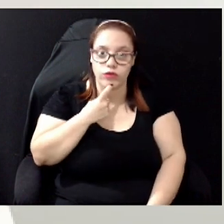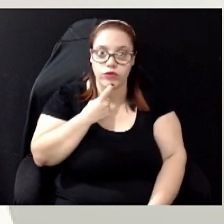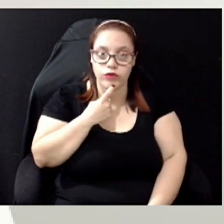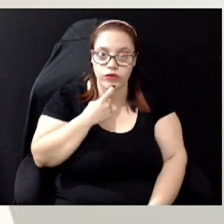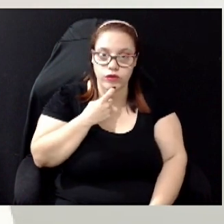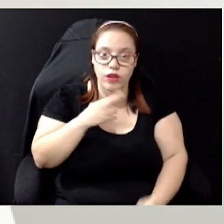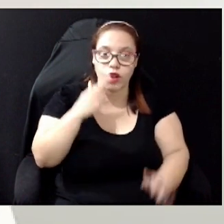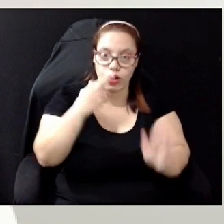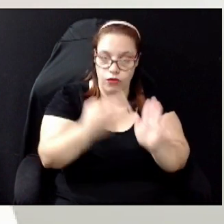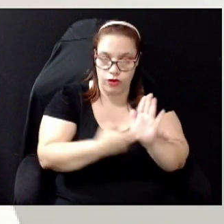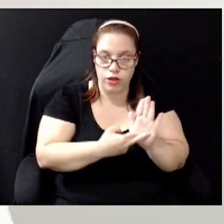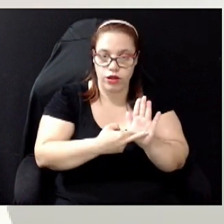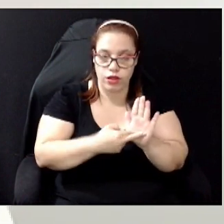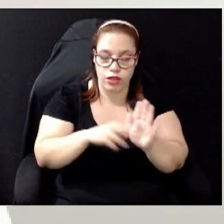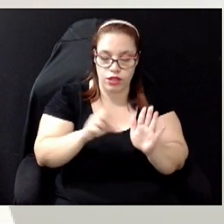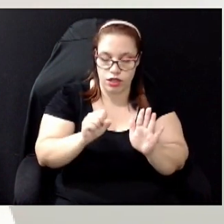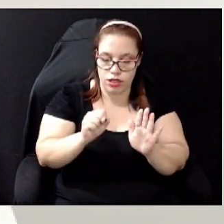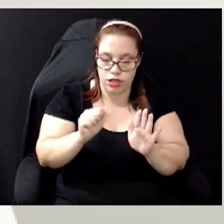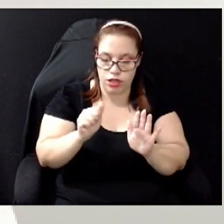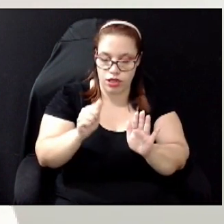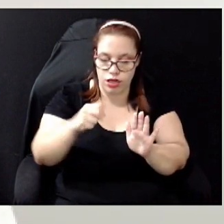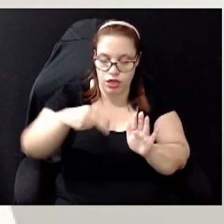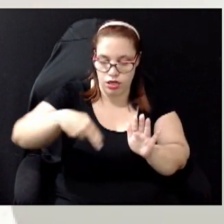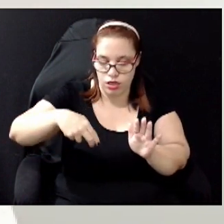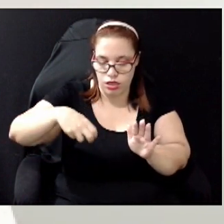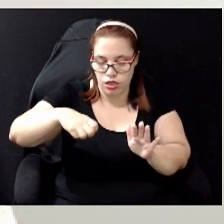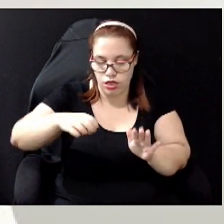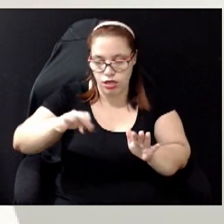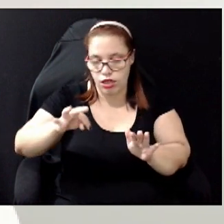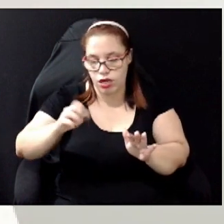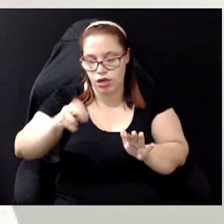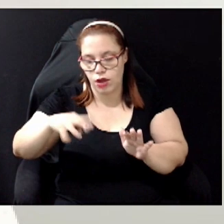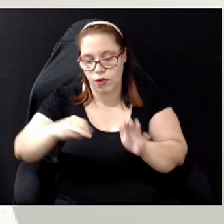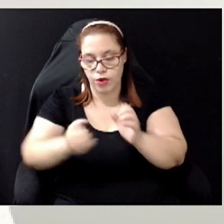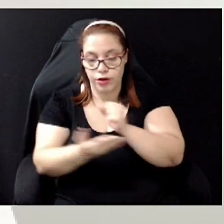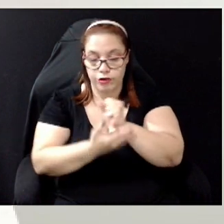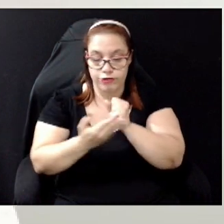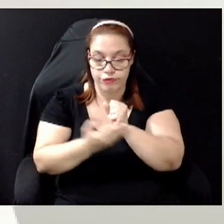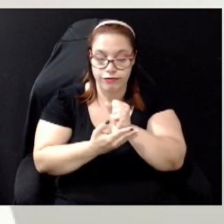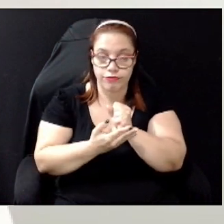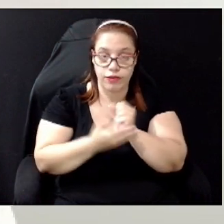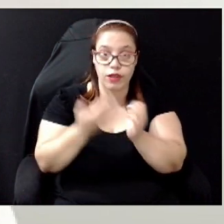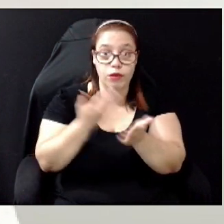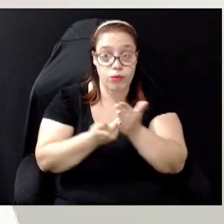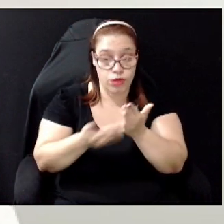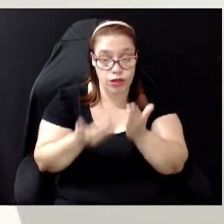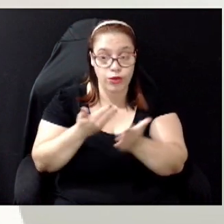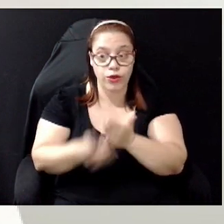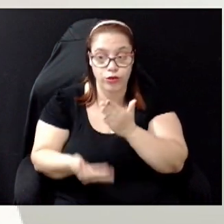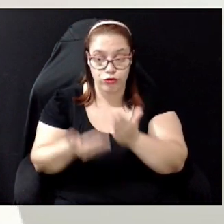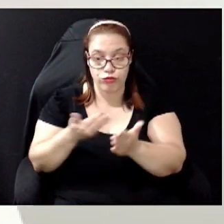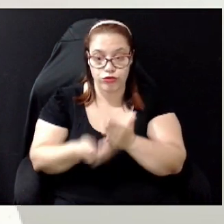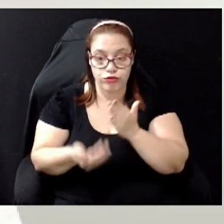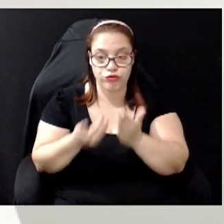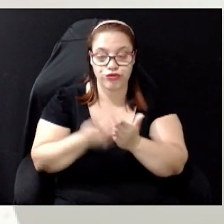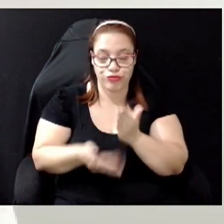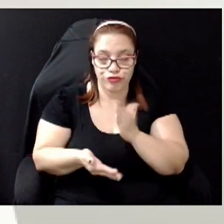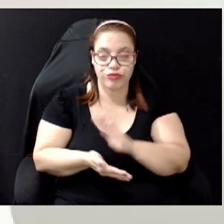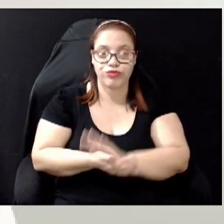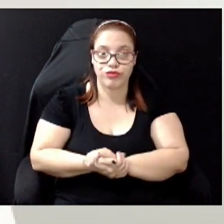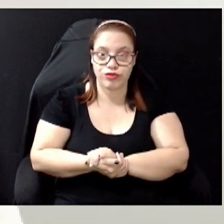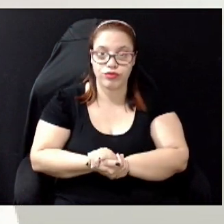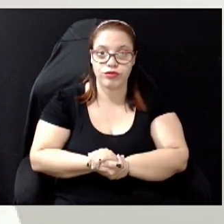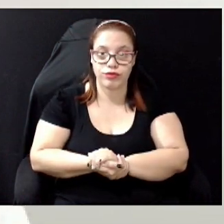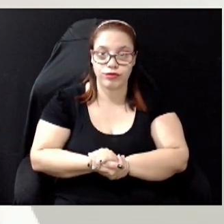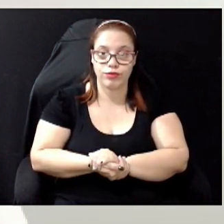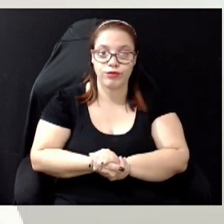Campinas, né, ser referência no saneamento no Brasil e também no mundo, inclusive no sistema de perdas, né, que o reuso